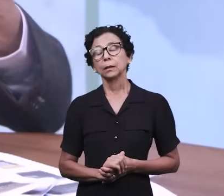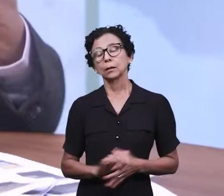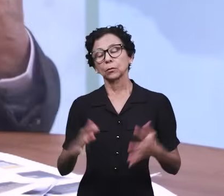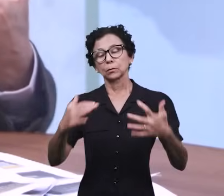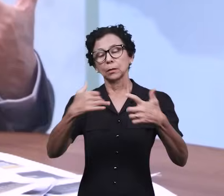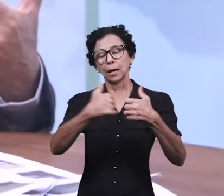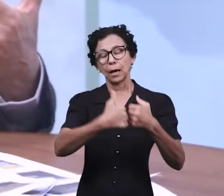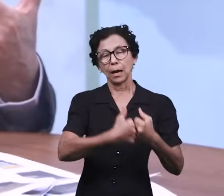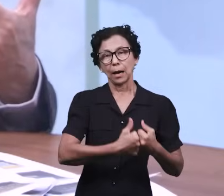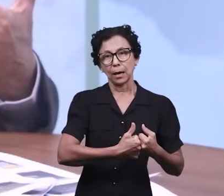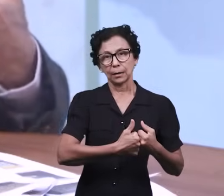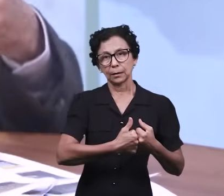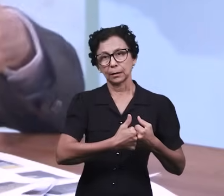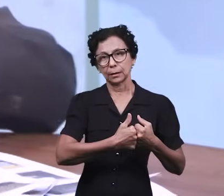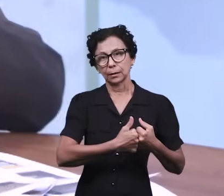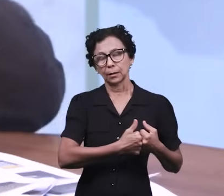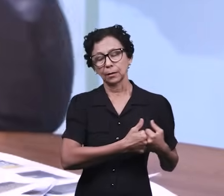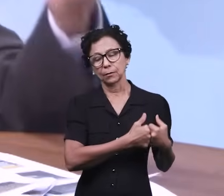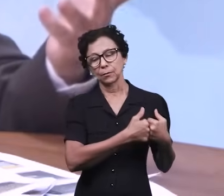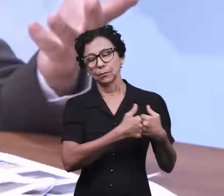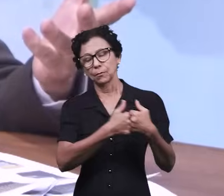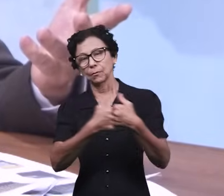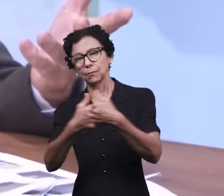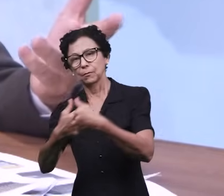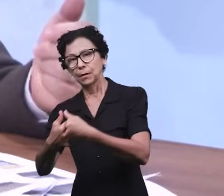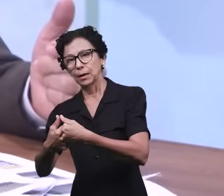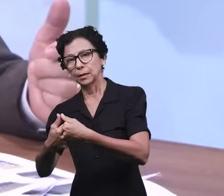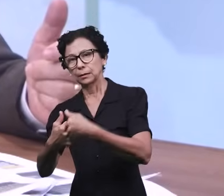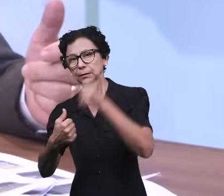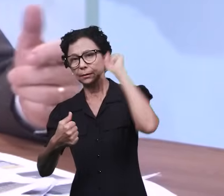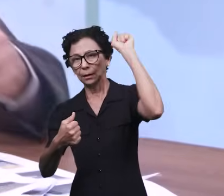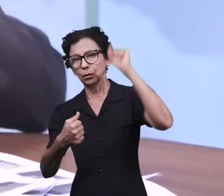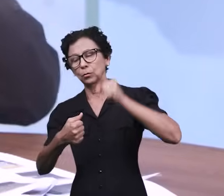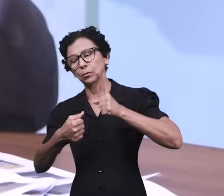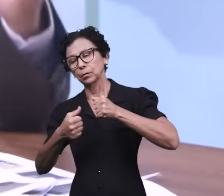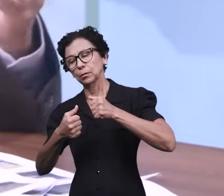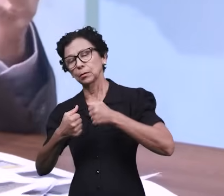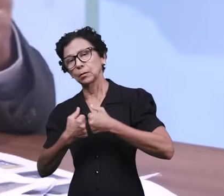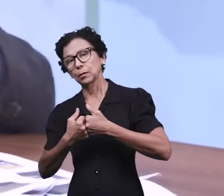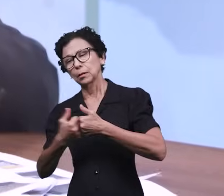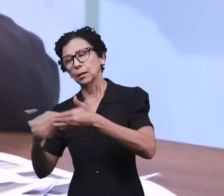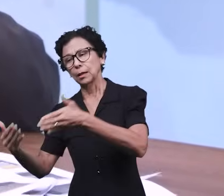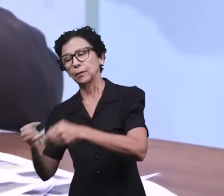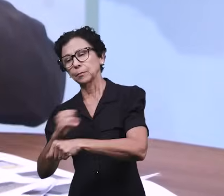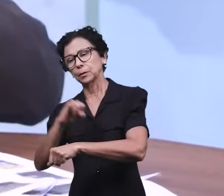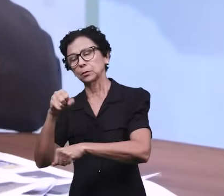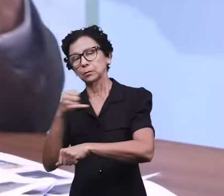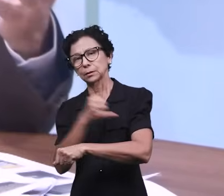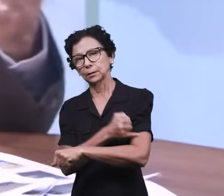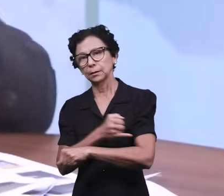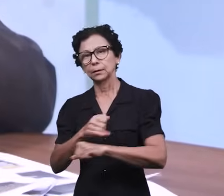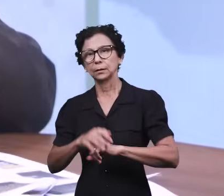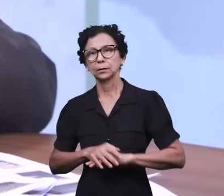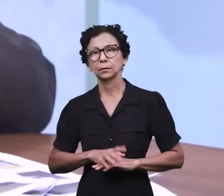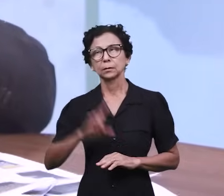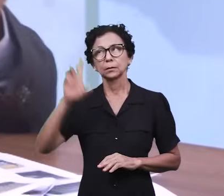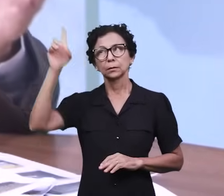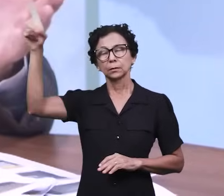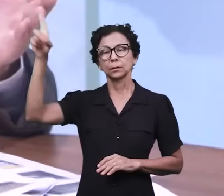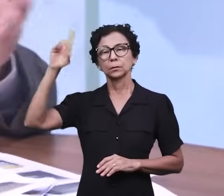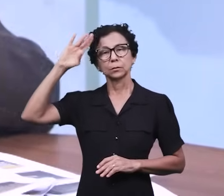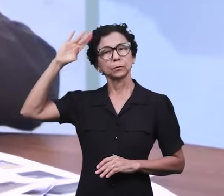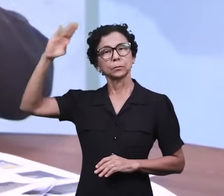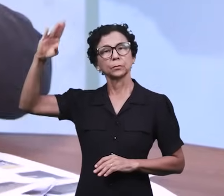vida espiritual de Israel. E Davi restabelece o culto ao Senhor e Jerusalém passa a ser